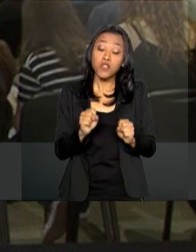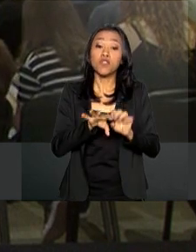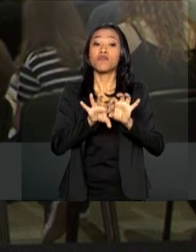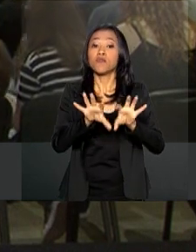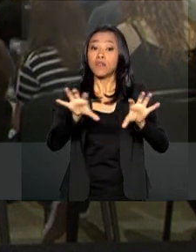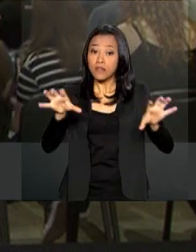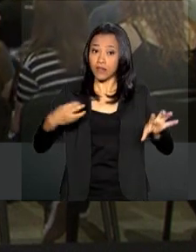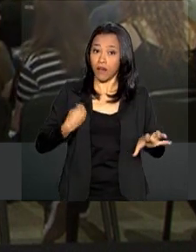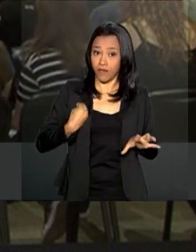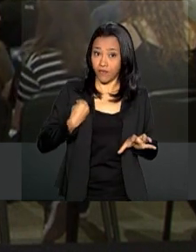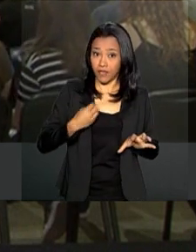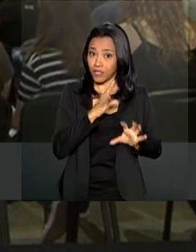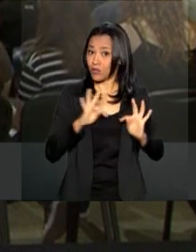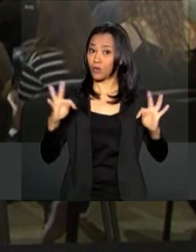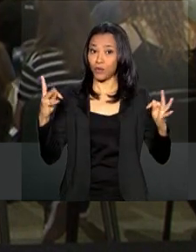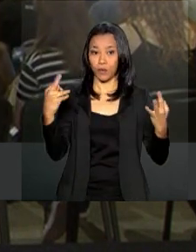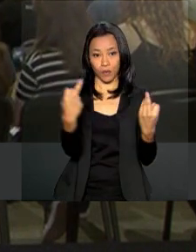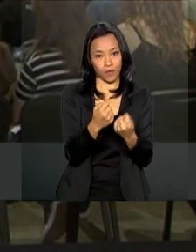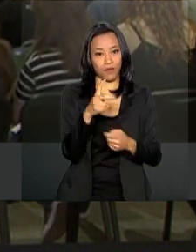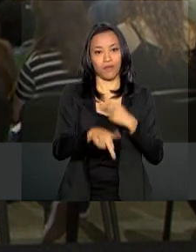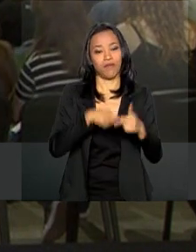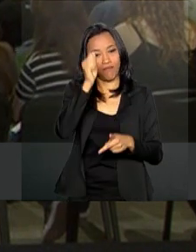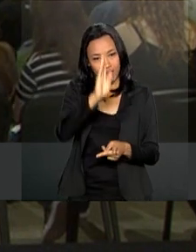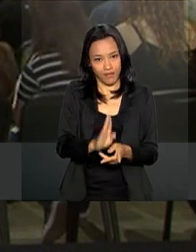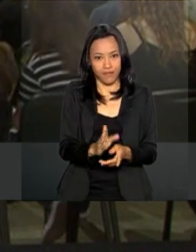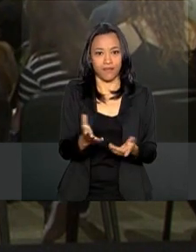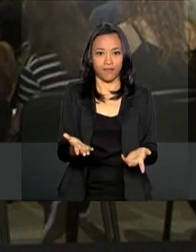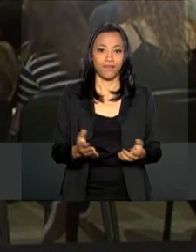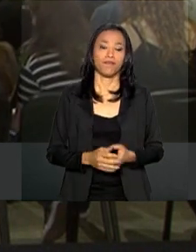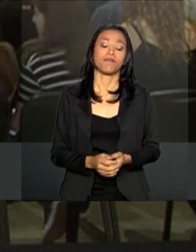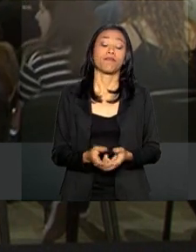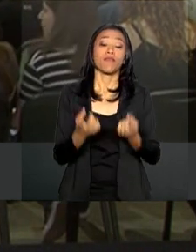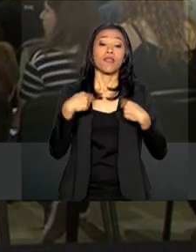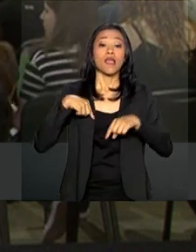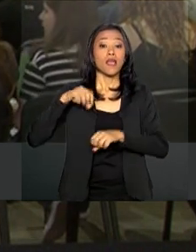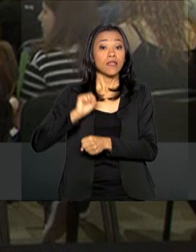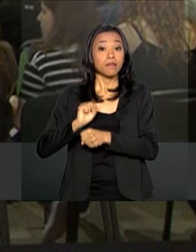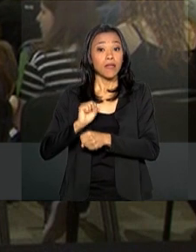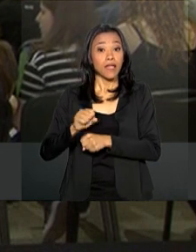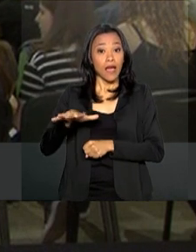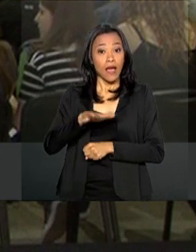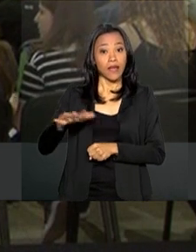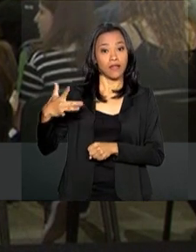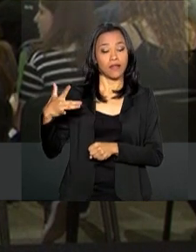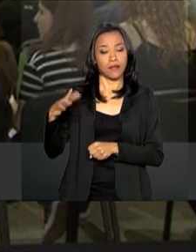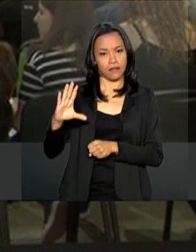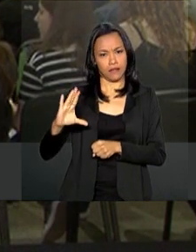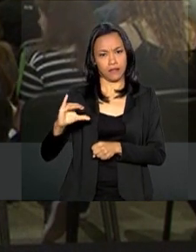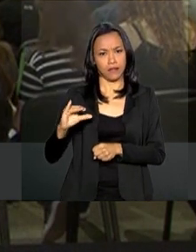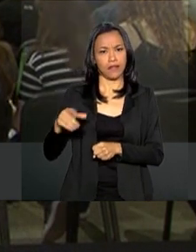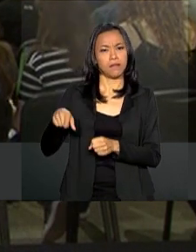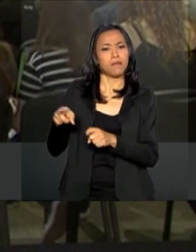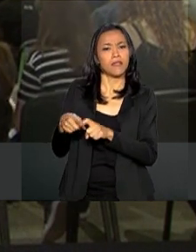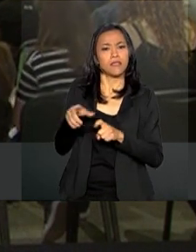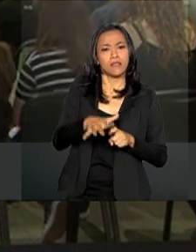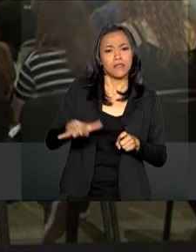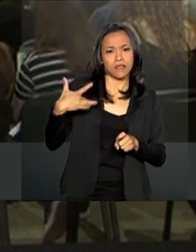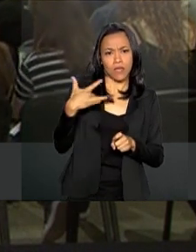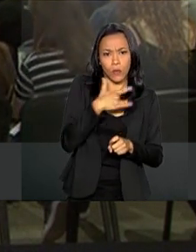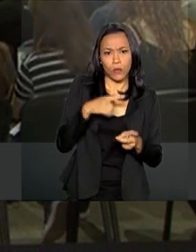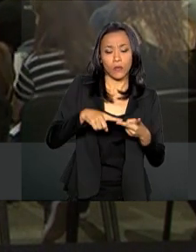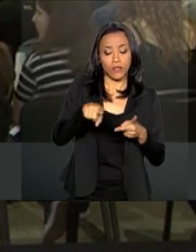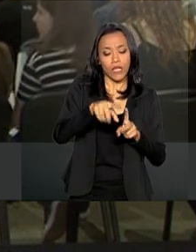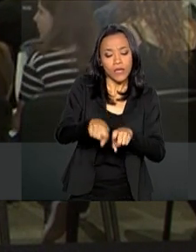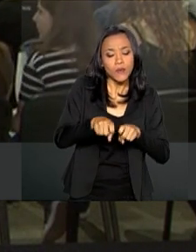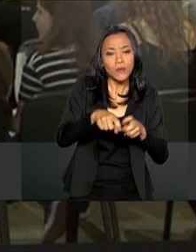de todos os cidadãos brasileiros. São esperadas inovações nas áreas da medicina, agricultura e toda a